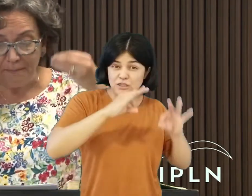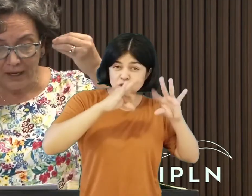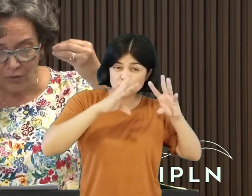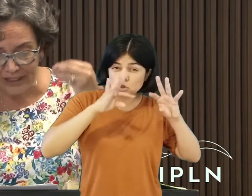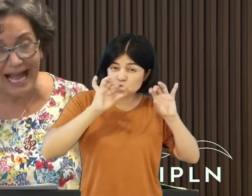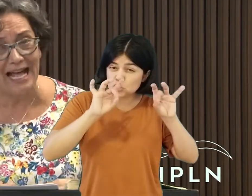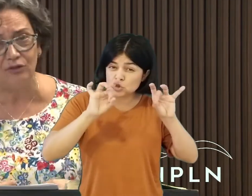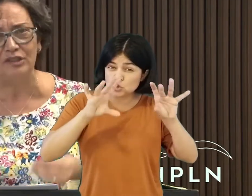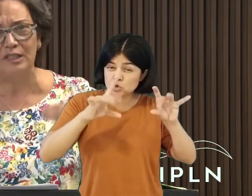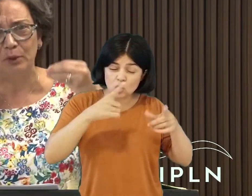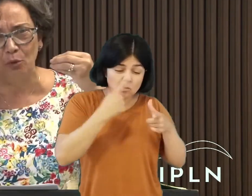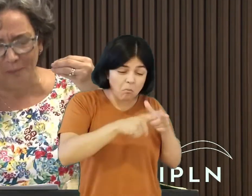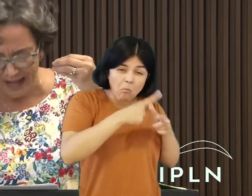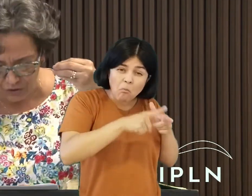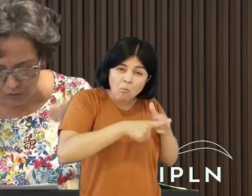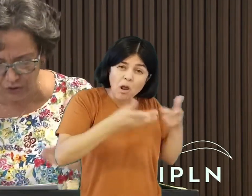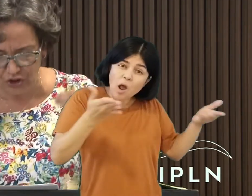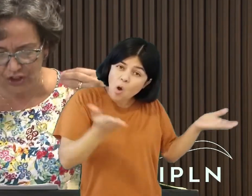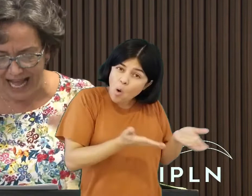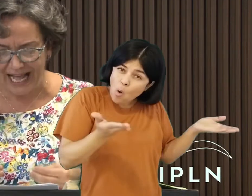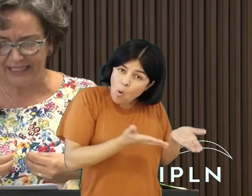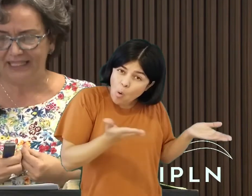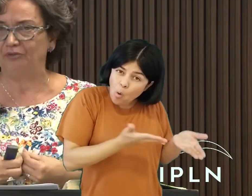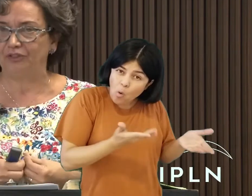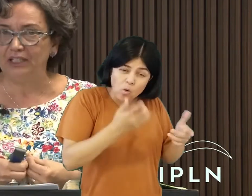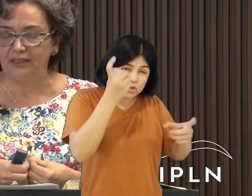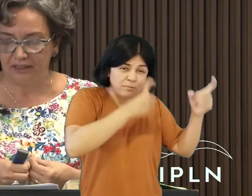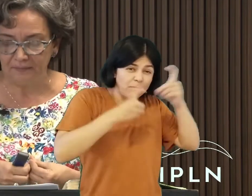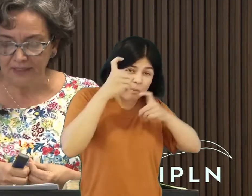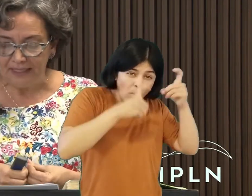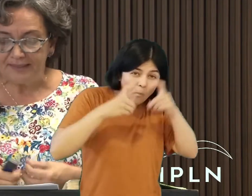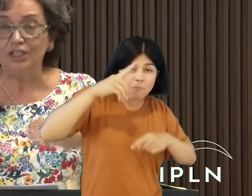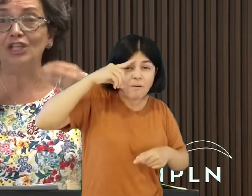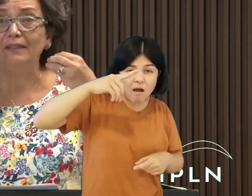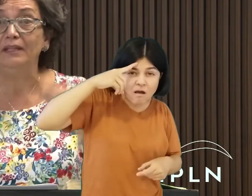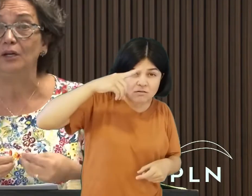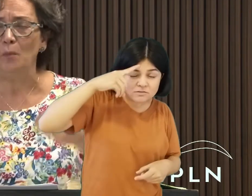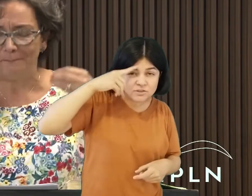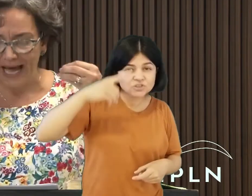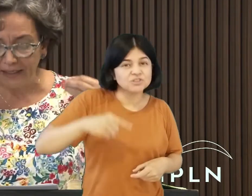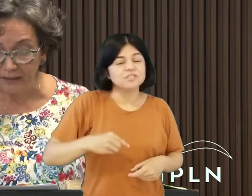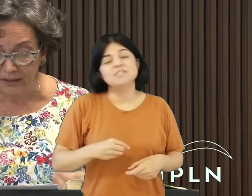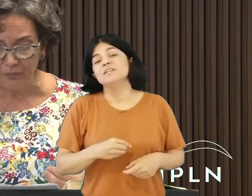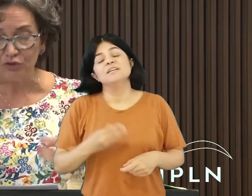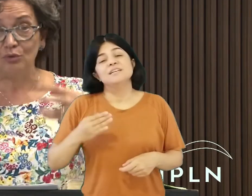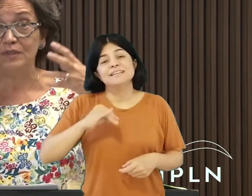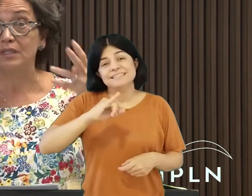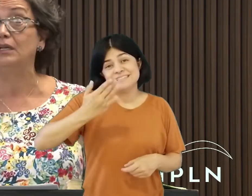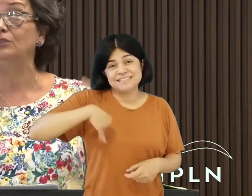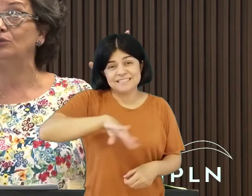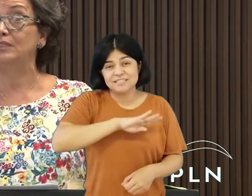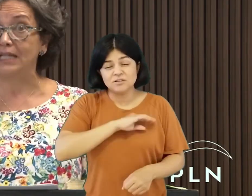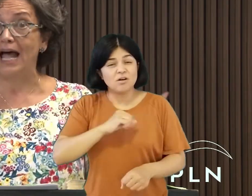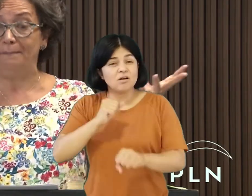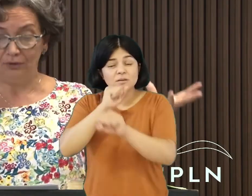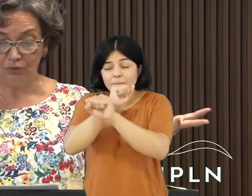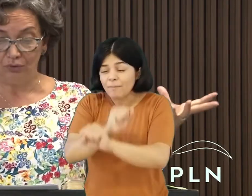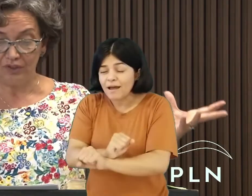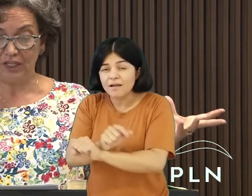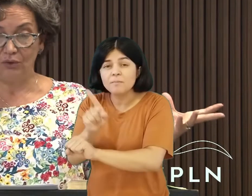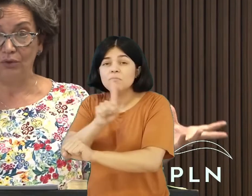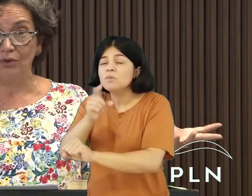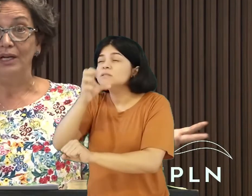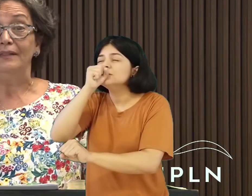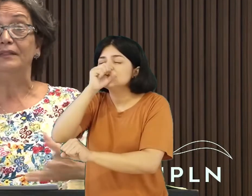fixos, mergulhados nas preocupações diárias da vida, se já não paramos no santo sábado